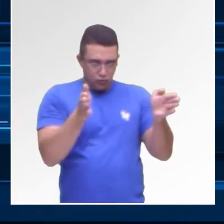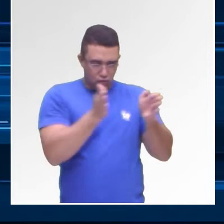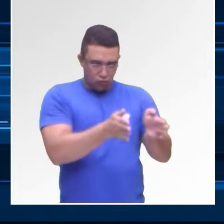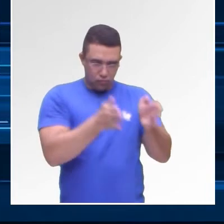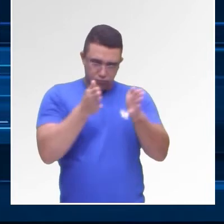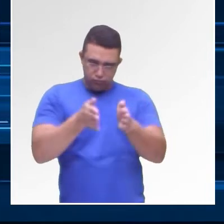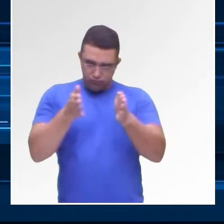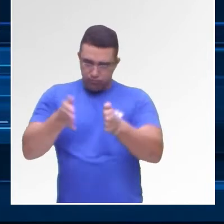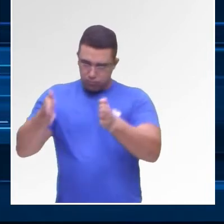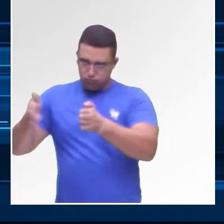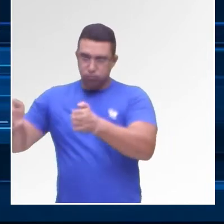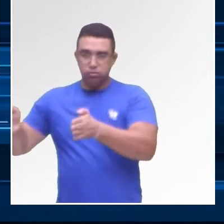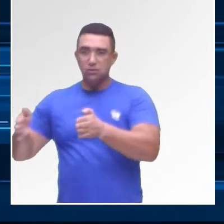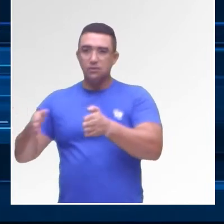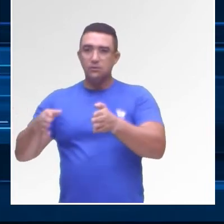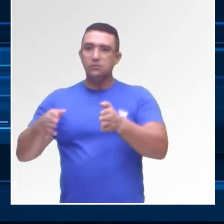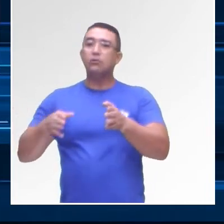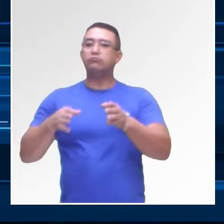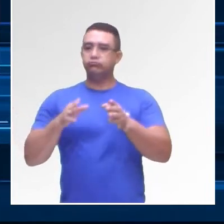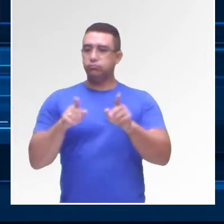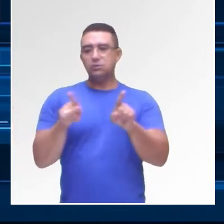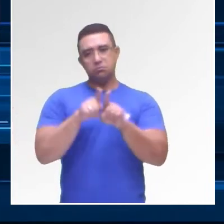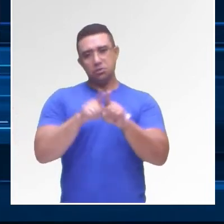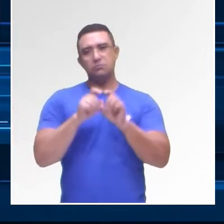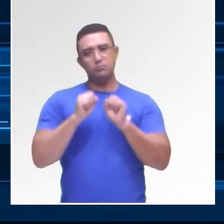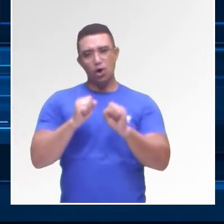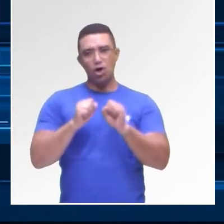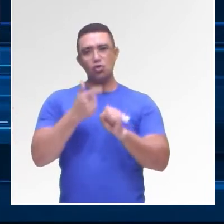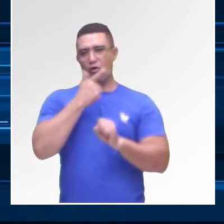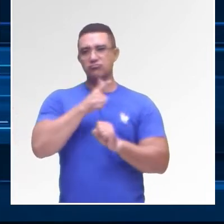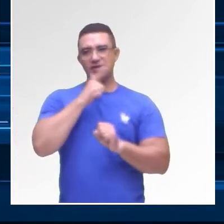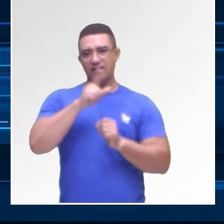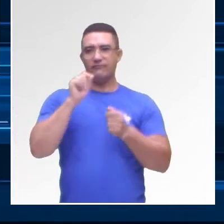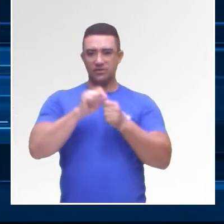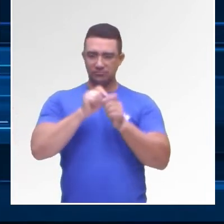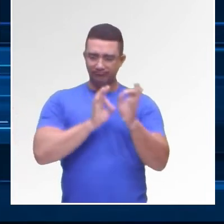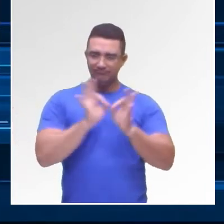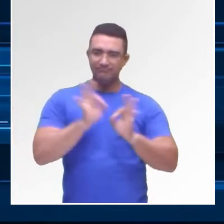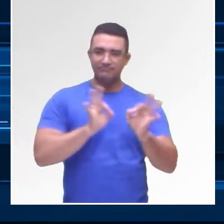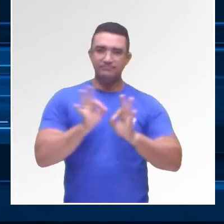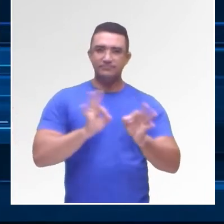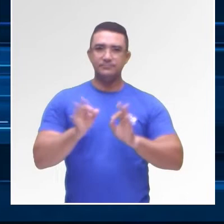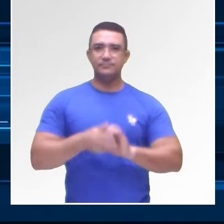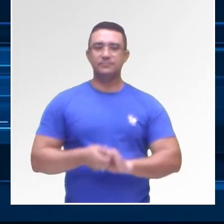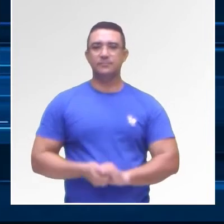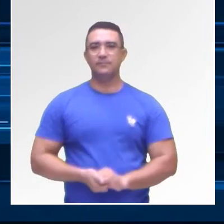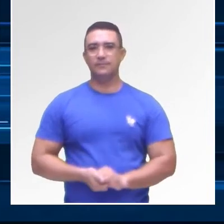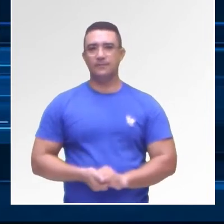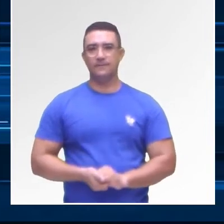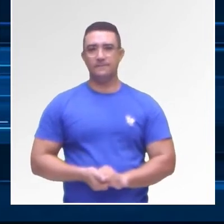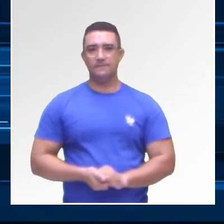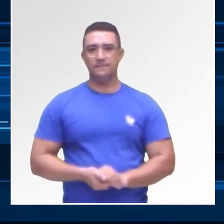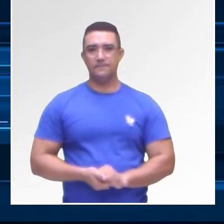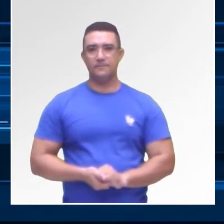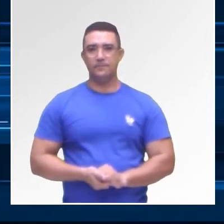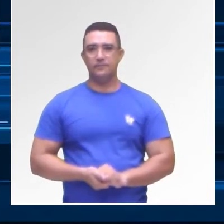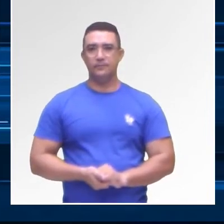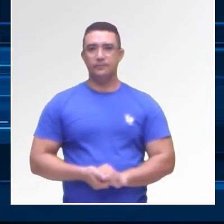forma direitinho essa prancha. É muito fácil de fazer e ainda é uma forma da gente ajudar o meio